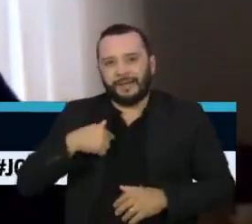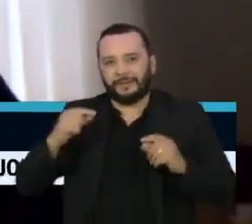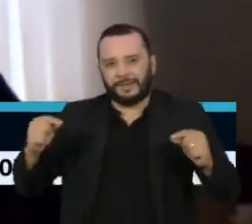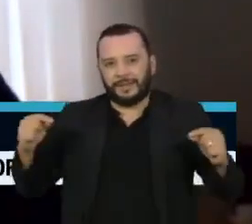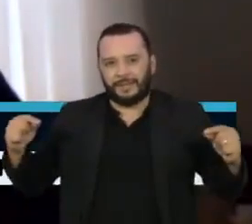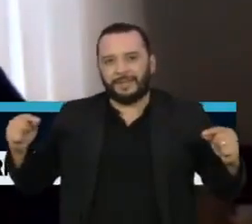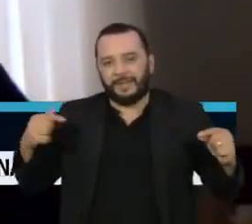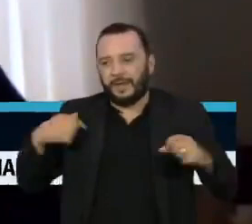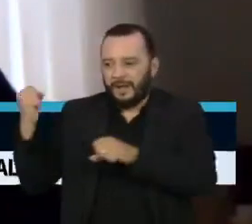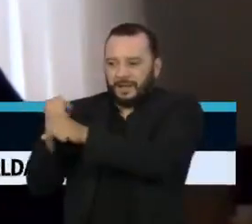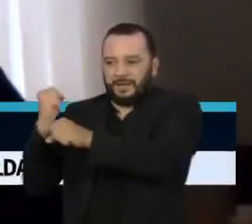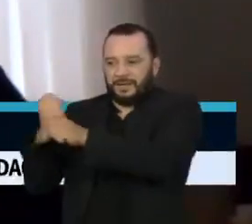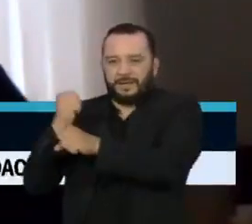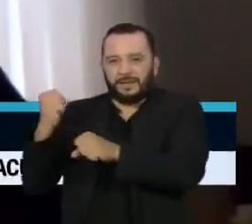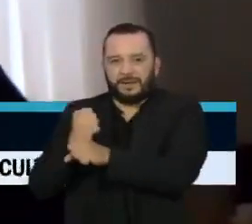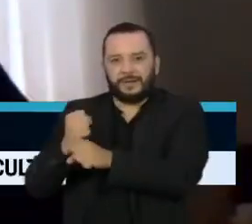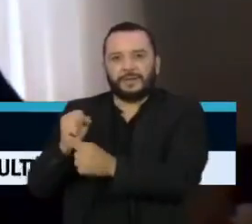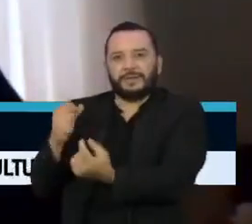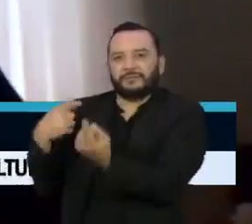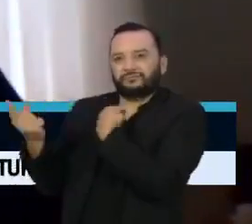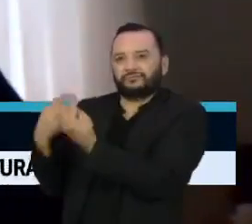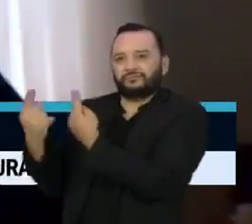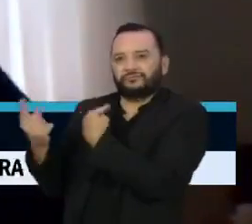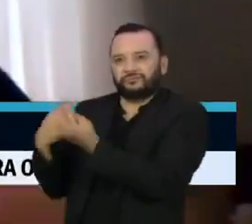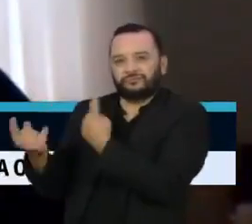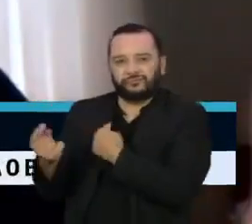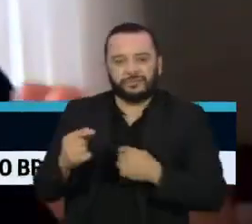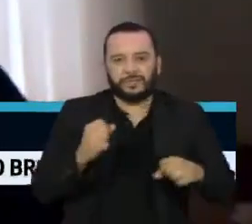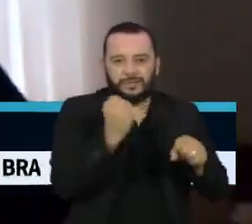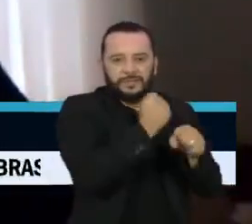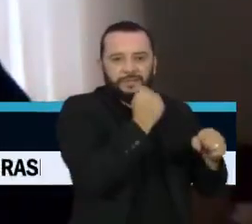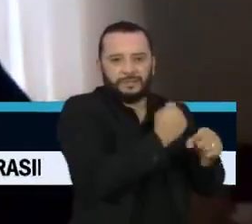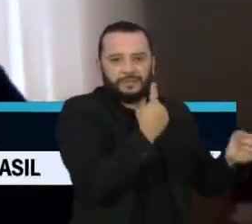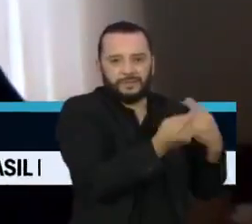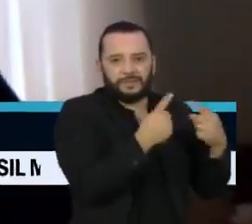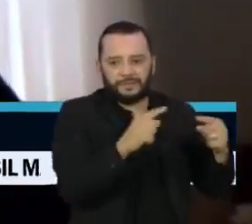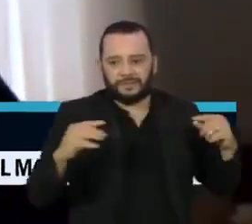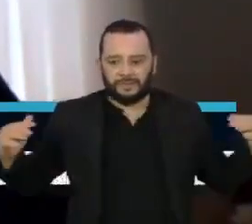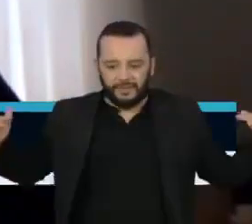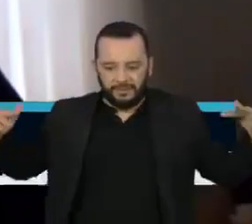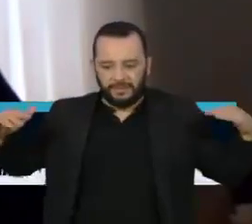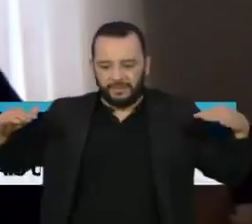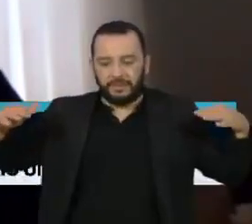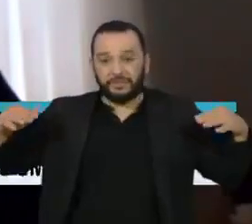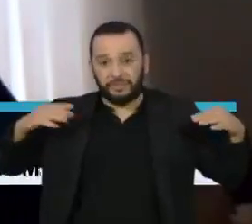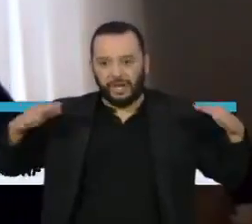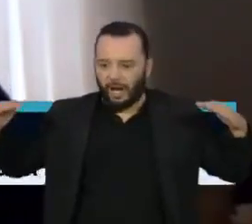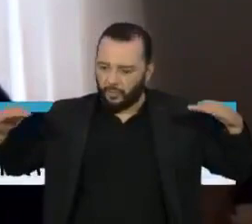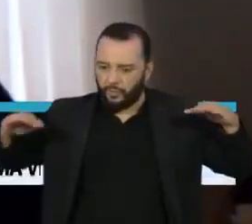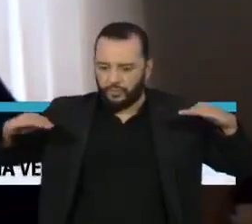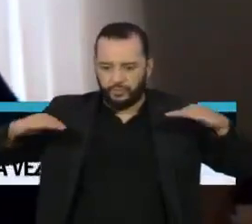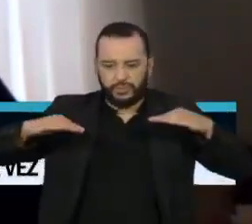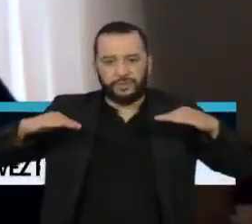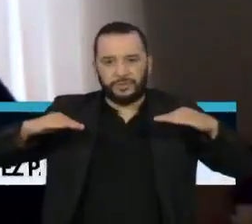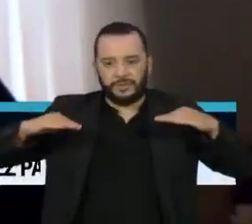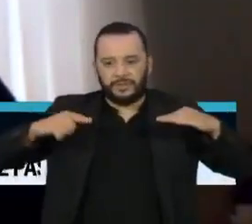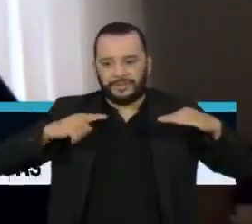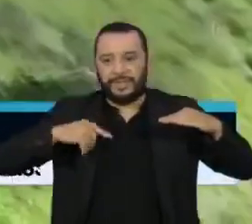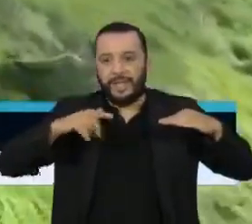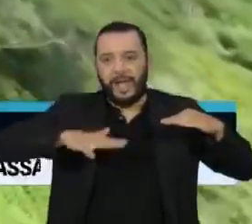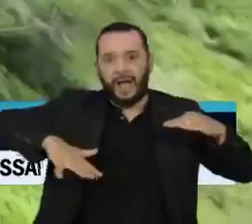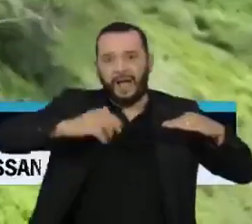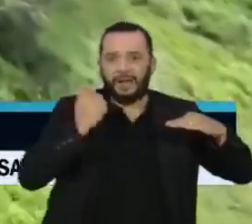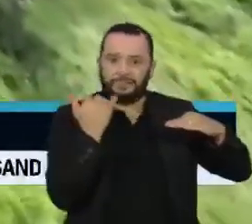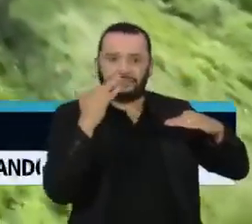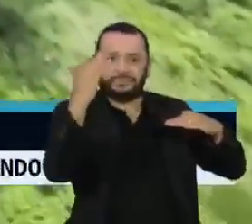do outro lado. Então, assim, o que está segurando essas duas frentes é justamente esse corredor de áreas